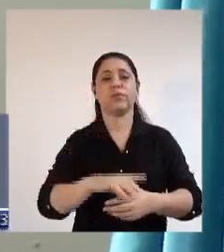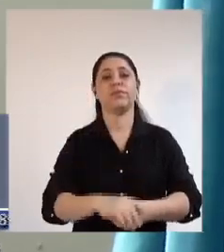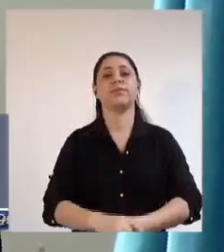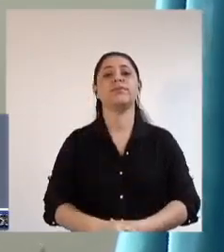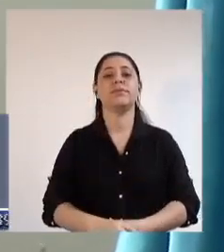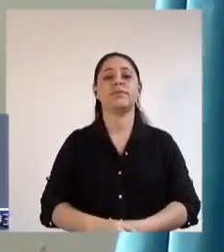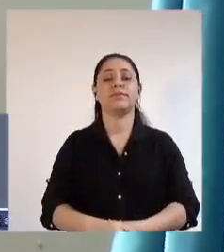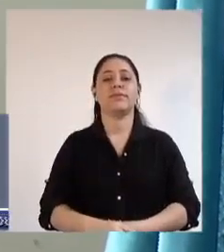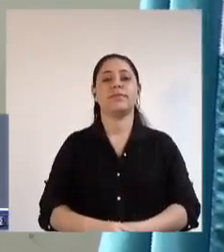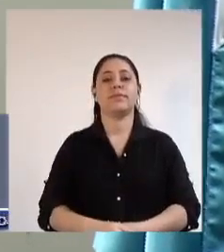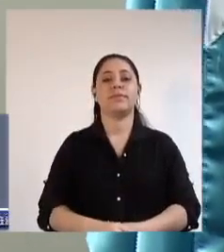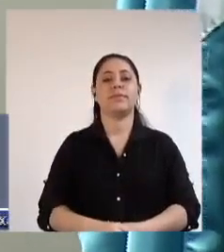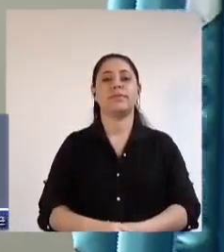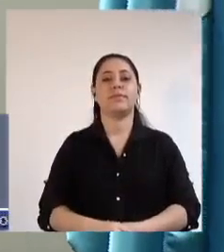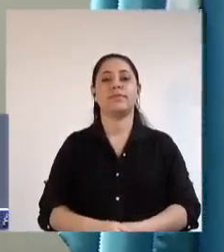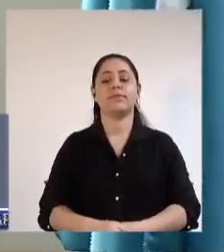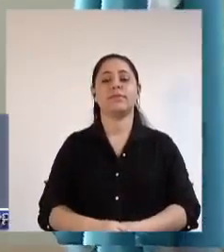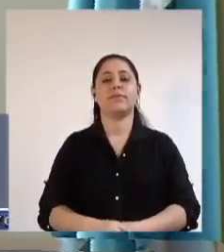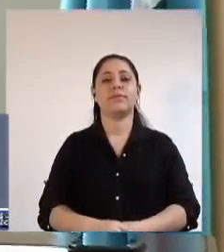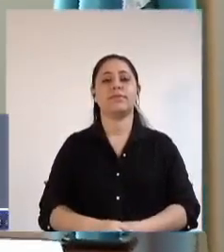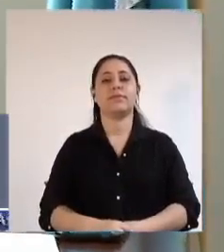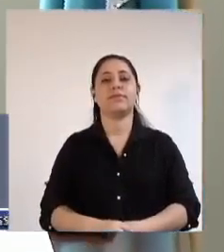a selecção